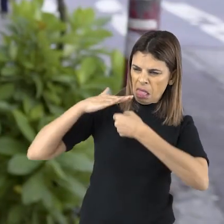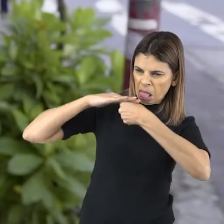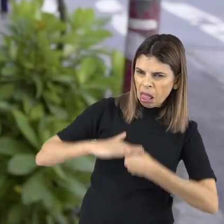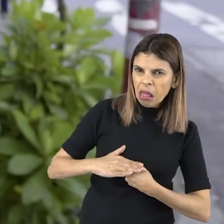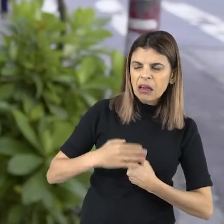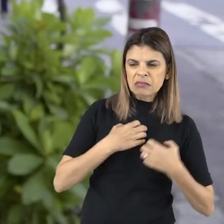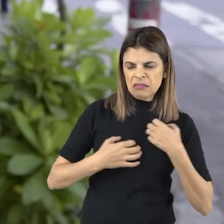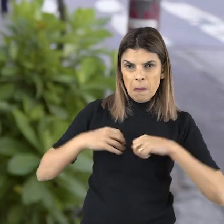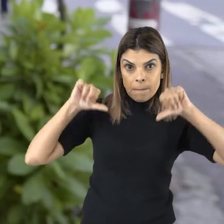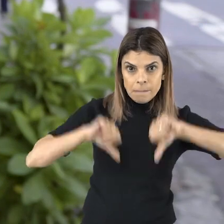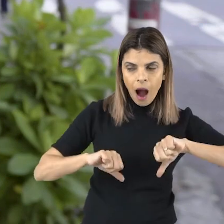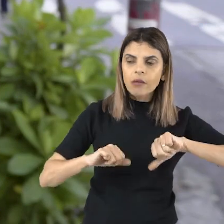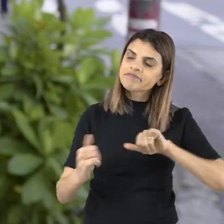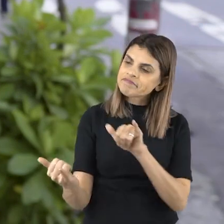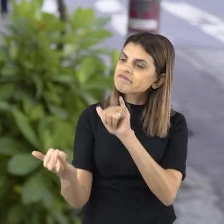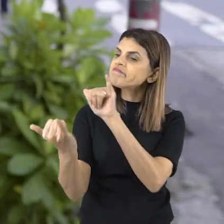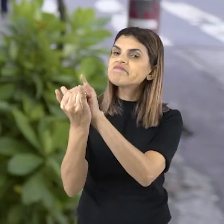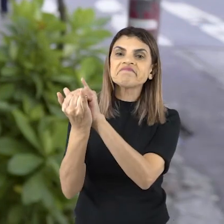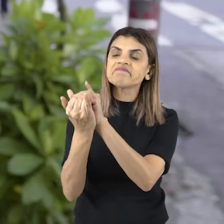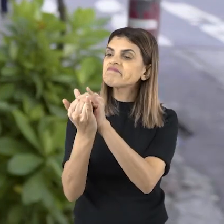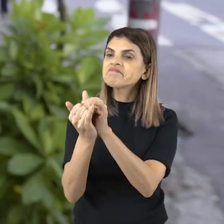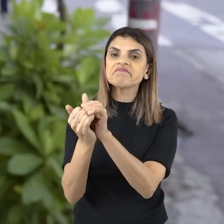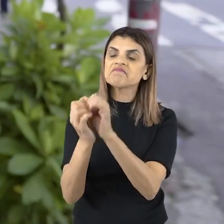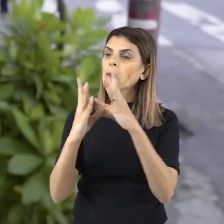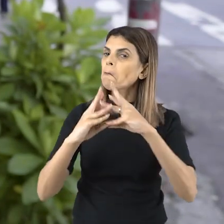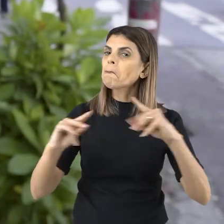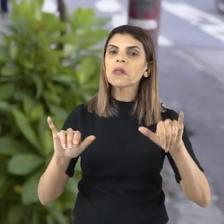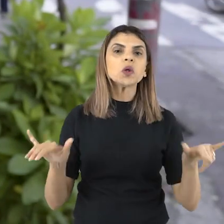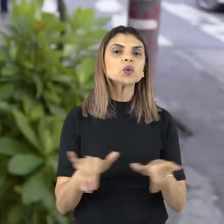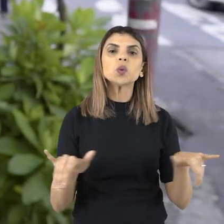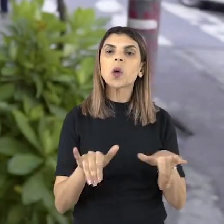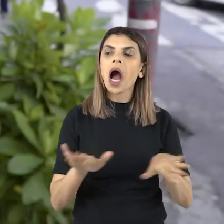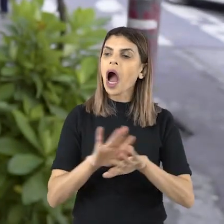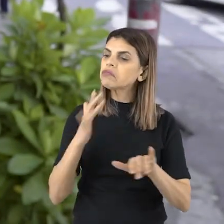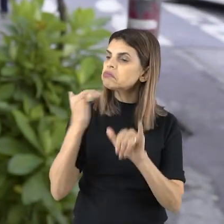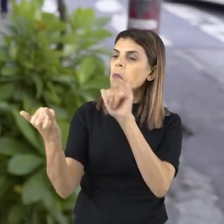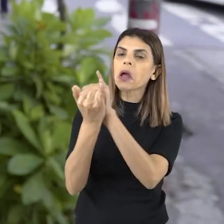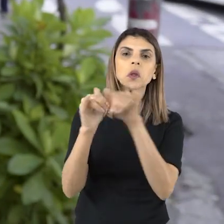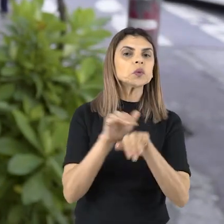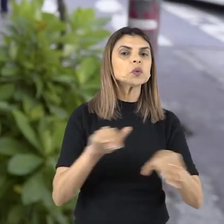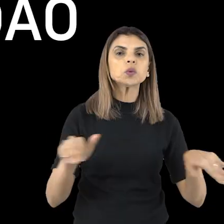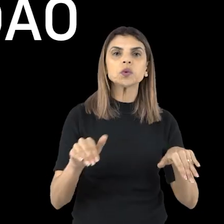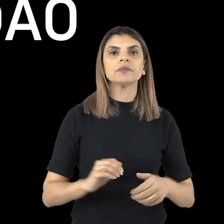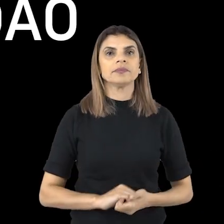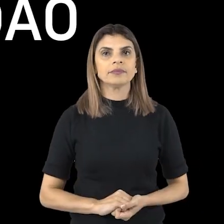machucou ou te fez algum mal e você não sentir nenhuma mágoa, né? Você conseguir passar por isso sem nenhum